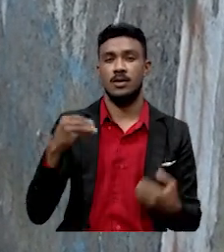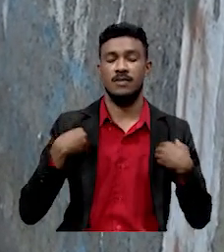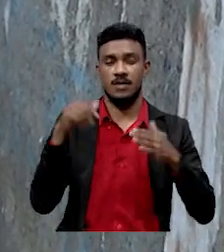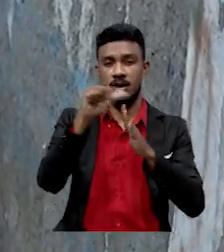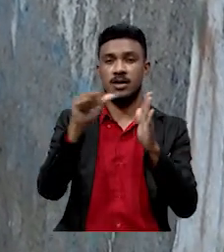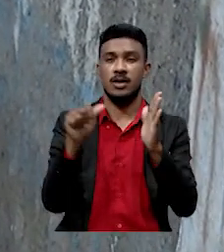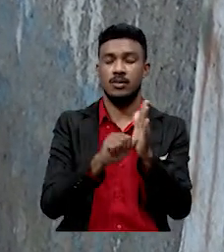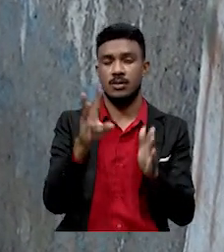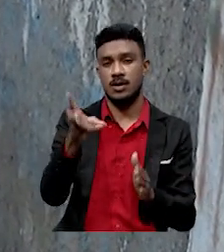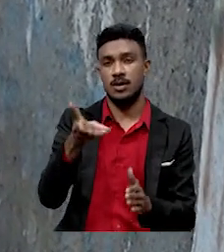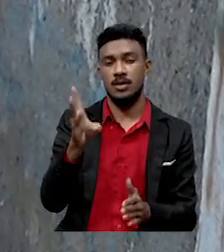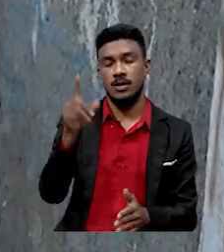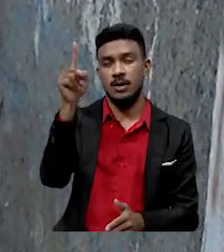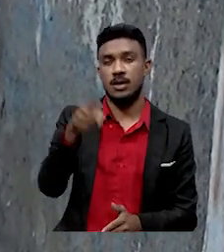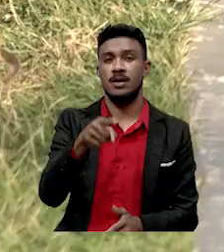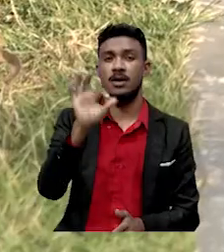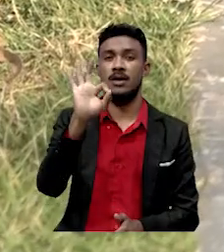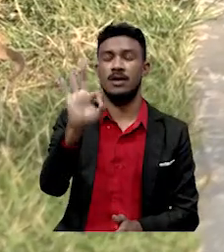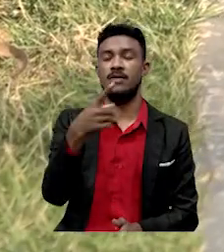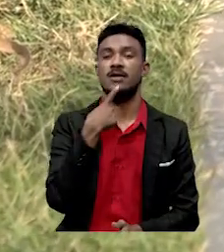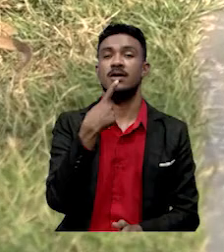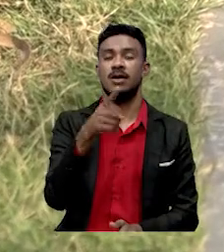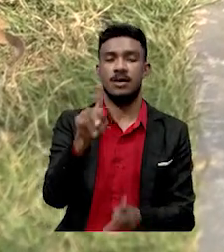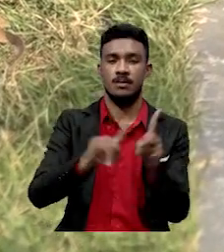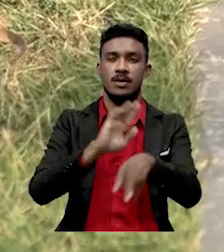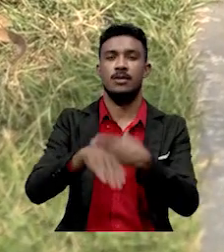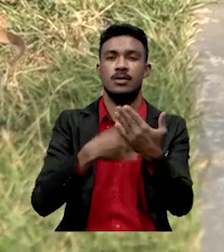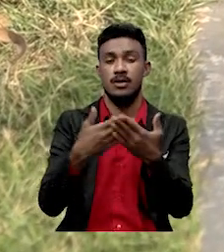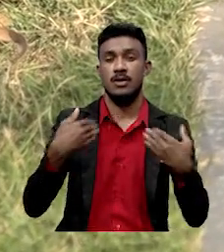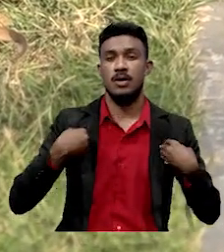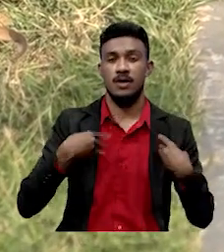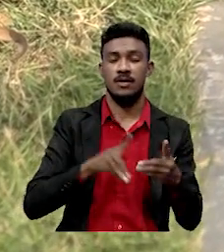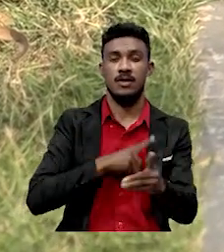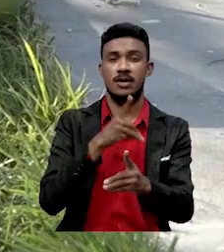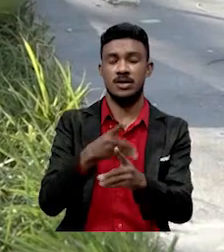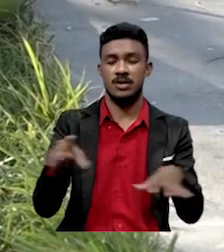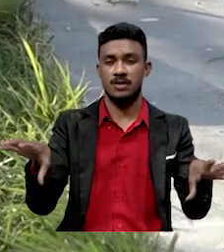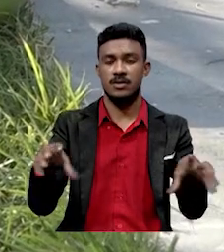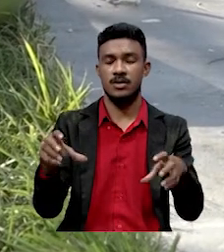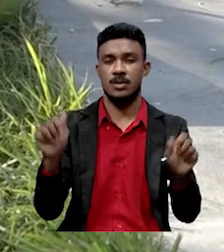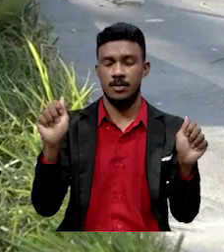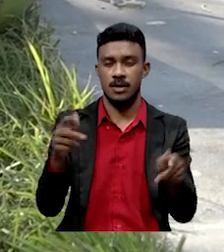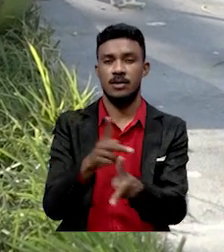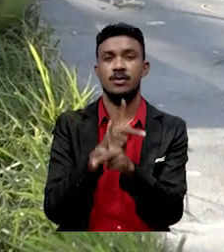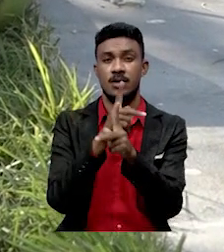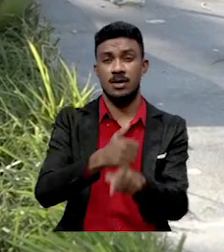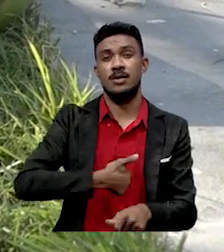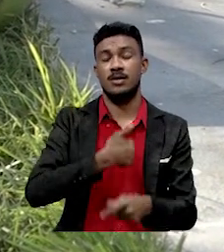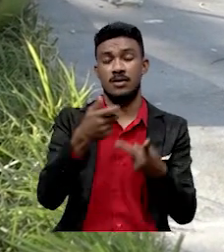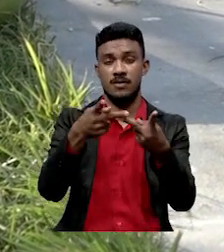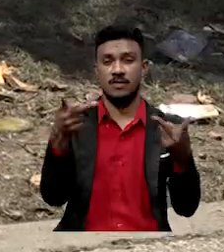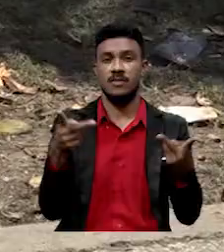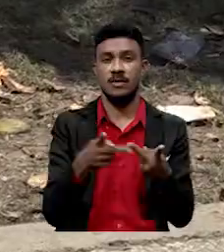nen nulu iha alinea efi hateten katak, cidadão hotu-hotu iha dever atu proteze meio ambiente rasik no